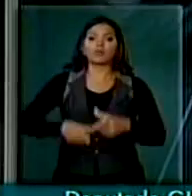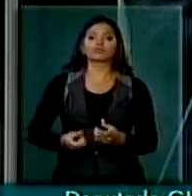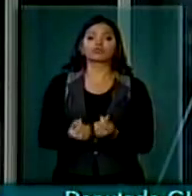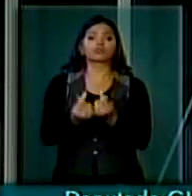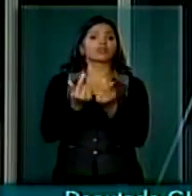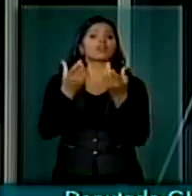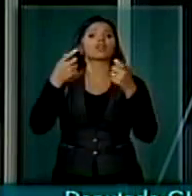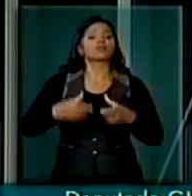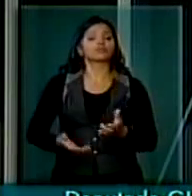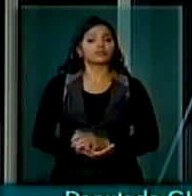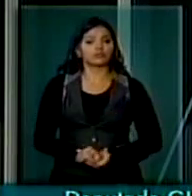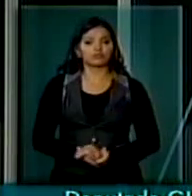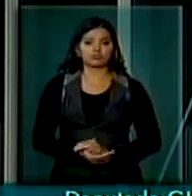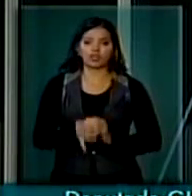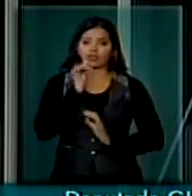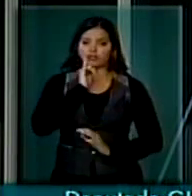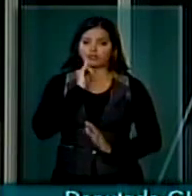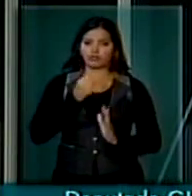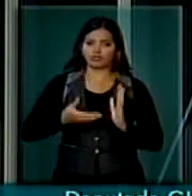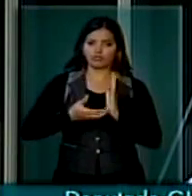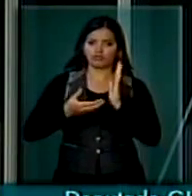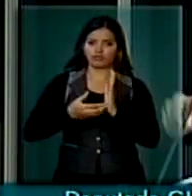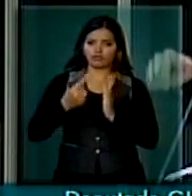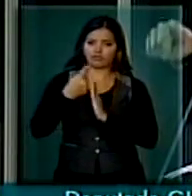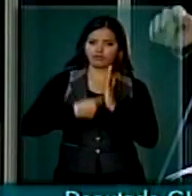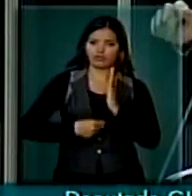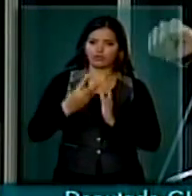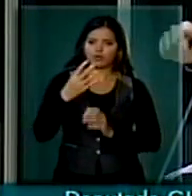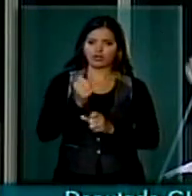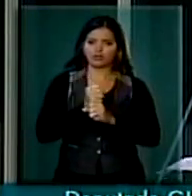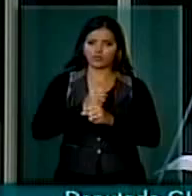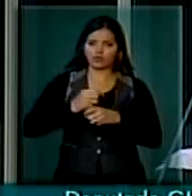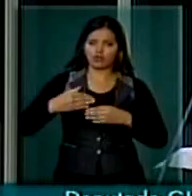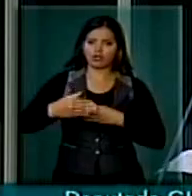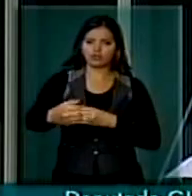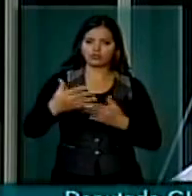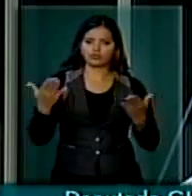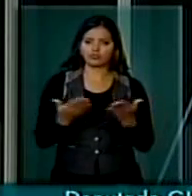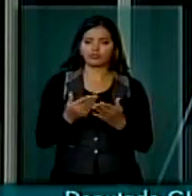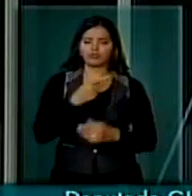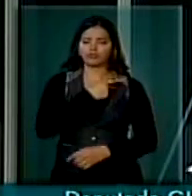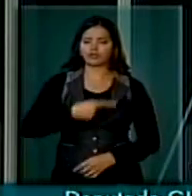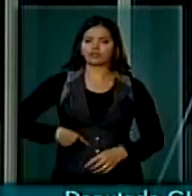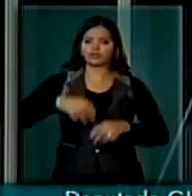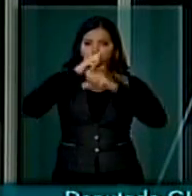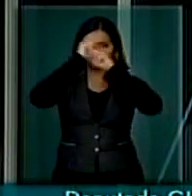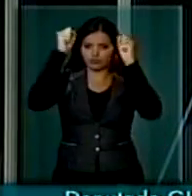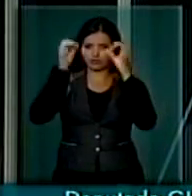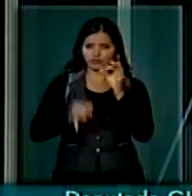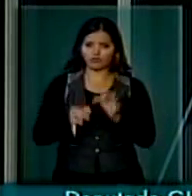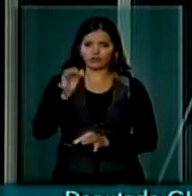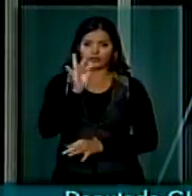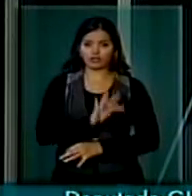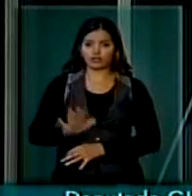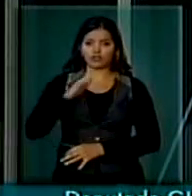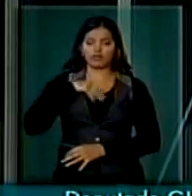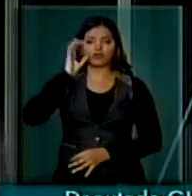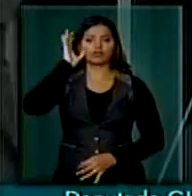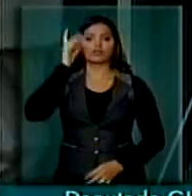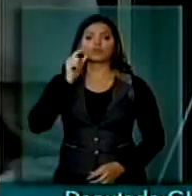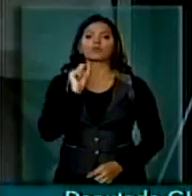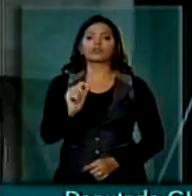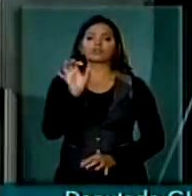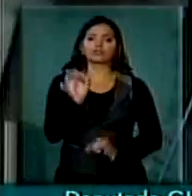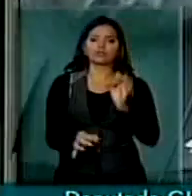se essa Câmara definisse a pauta dos próximos 4 anos. É como se o atual presidente do Supremo Tribunal Federal definisse o que será